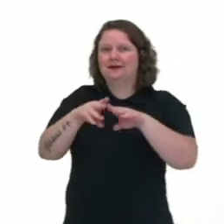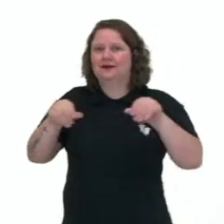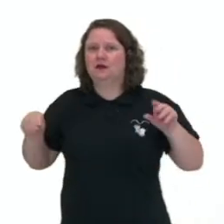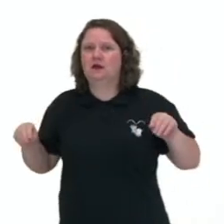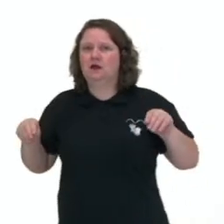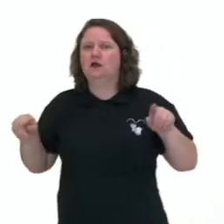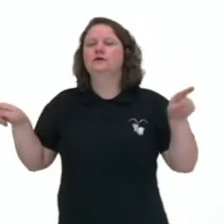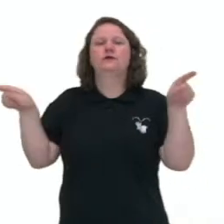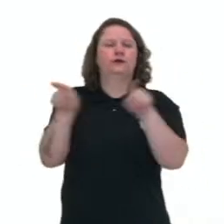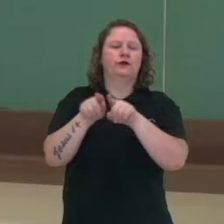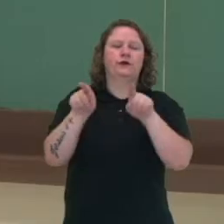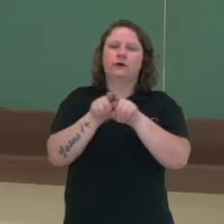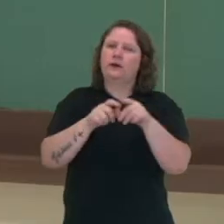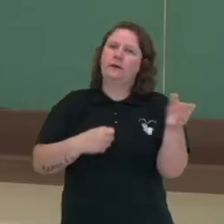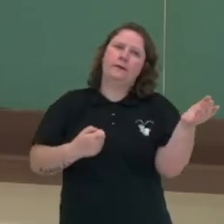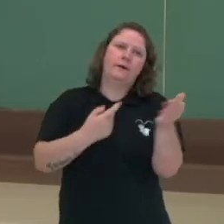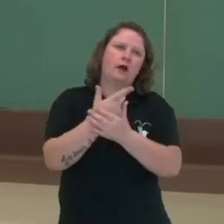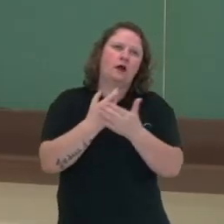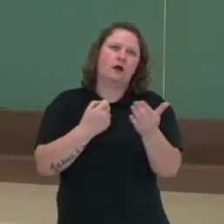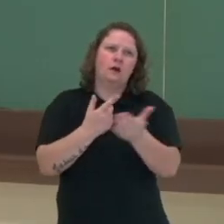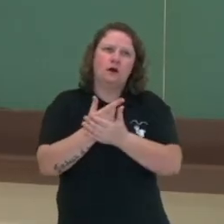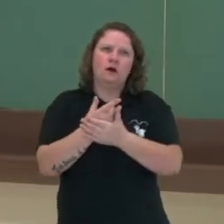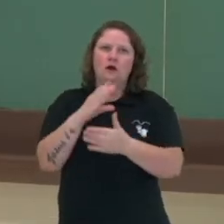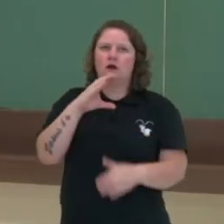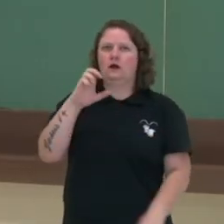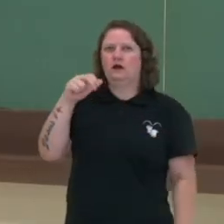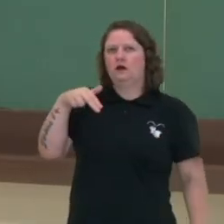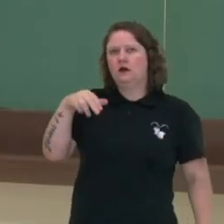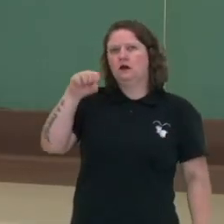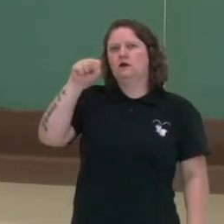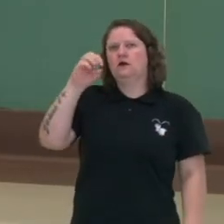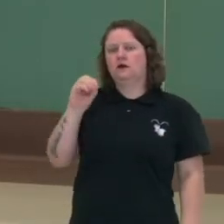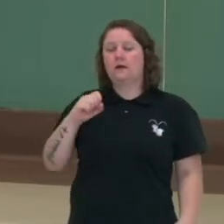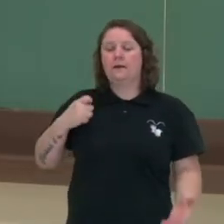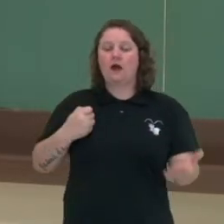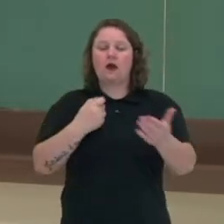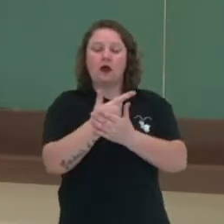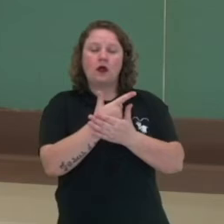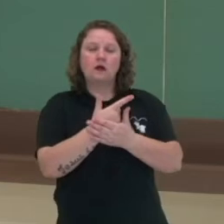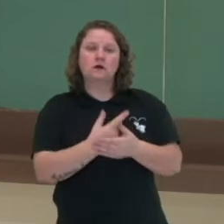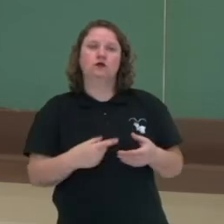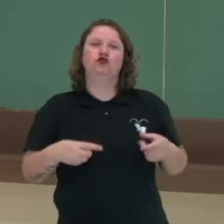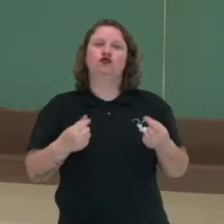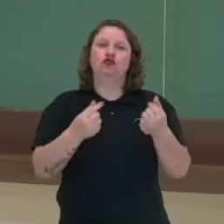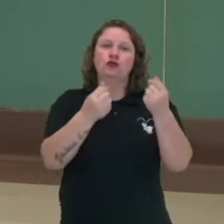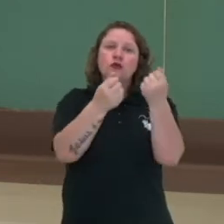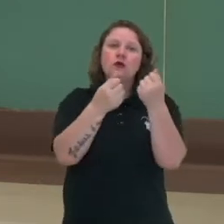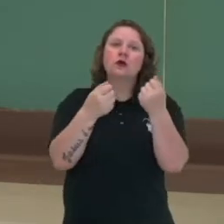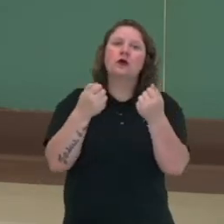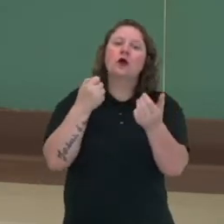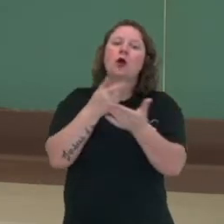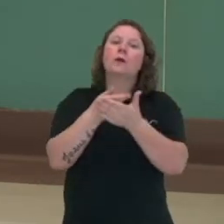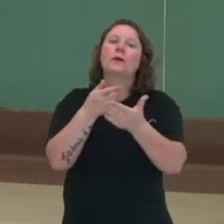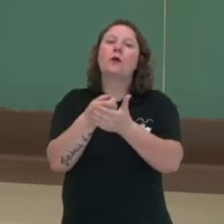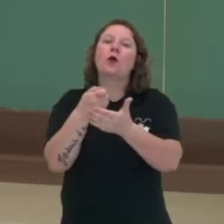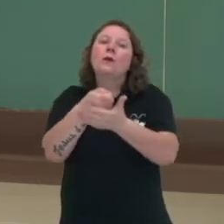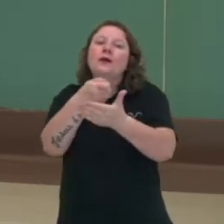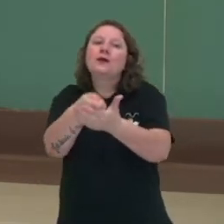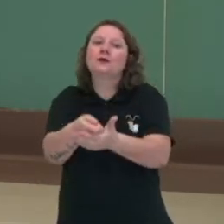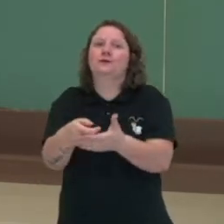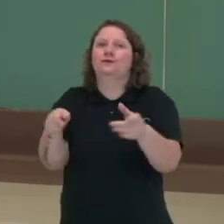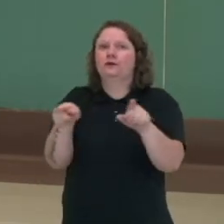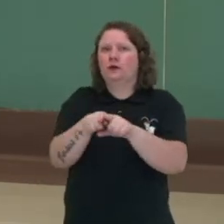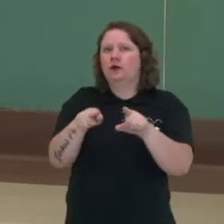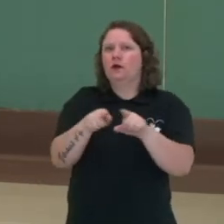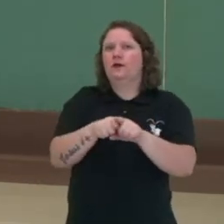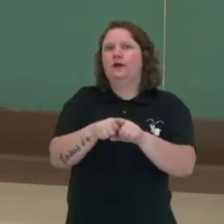que pagar, tudo tem que pagar nessa época. Censo, pagamento em dinheiro ao qual estavam obrigados os vilões. Também